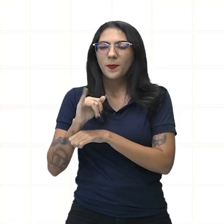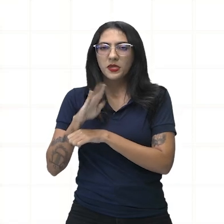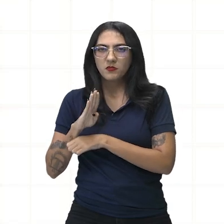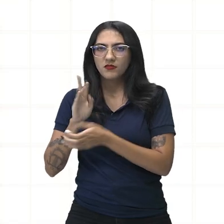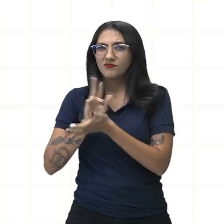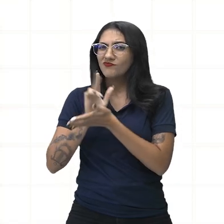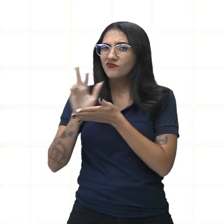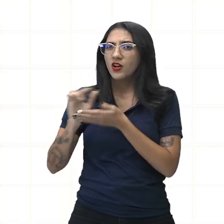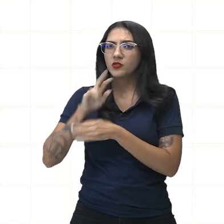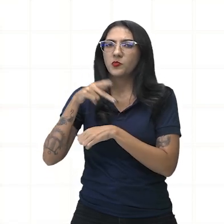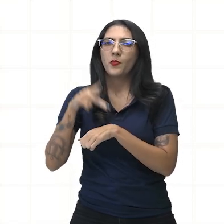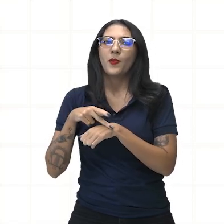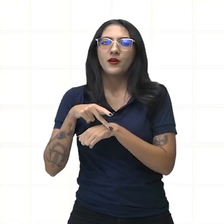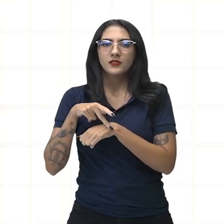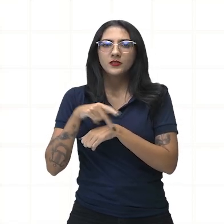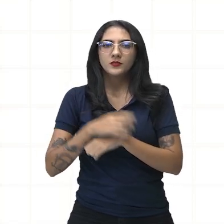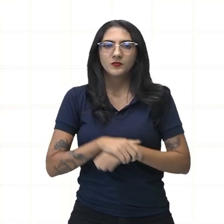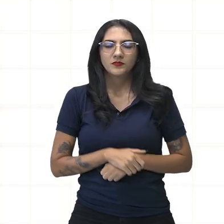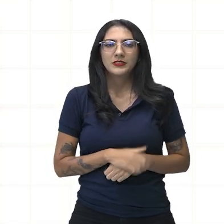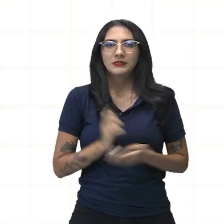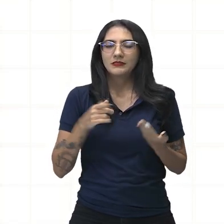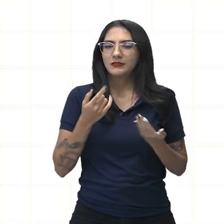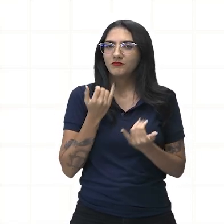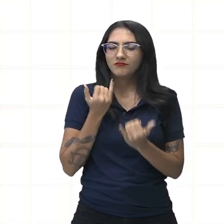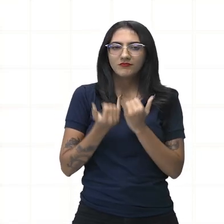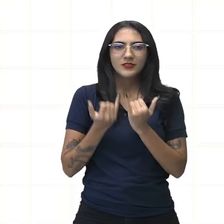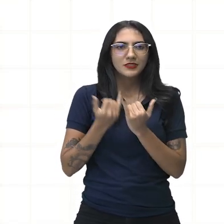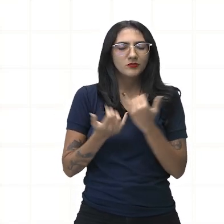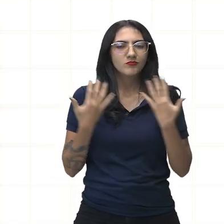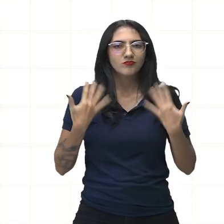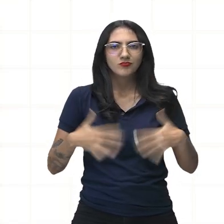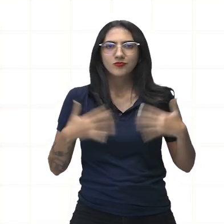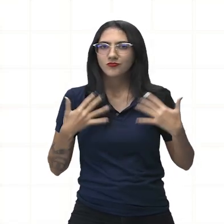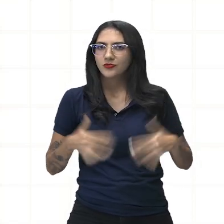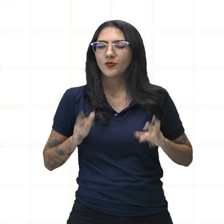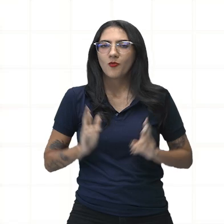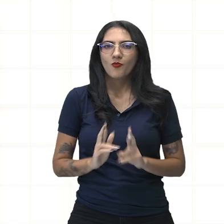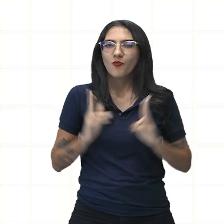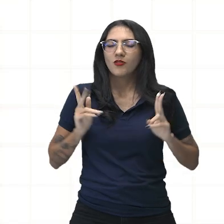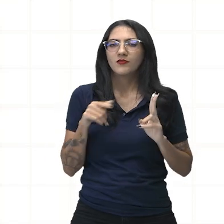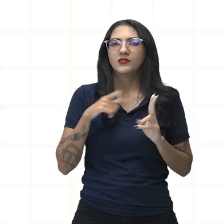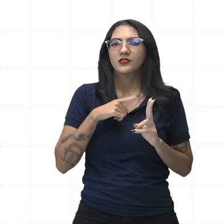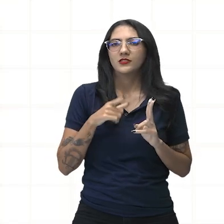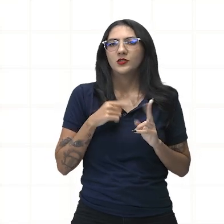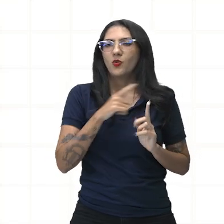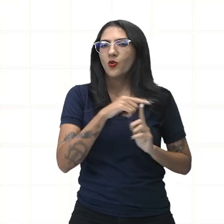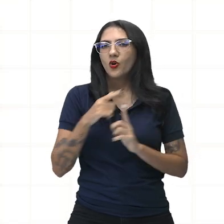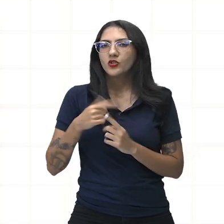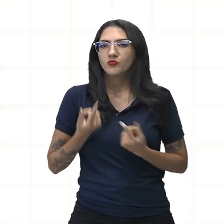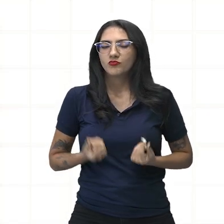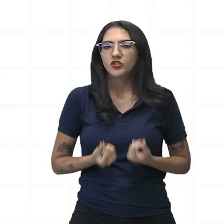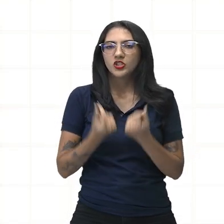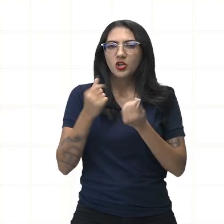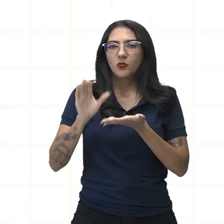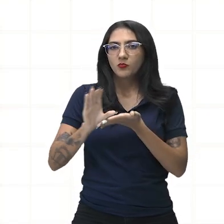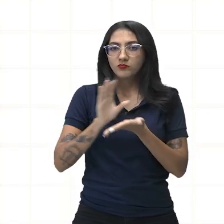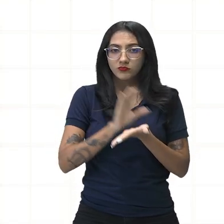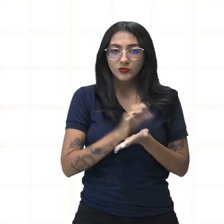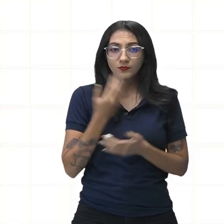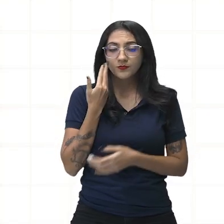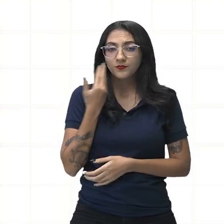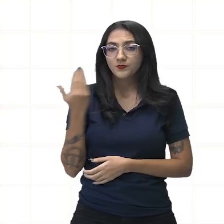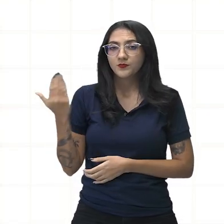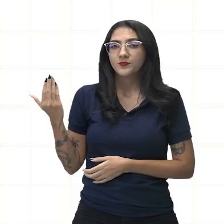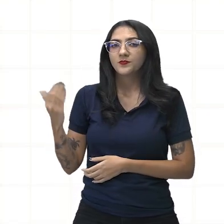muitos países, certo? É de dar inveja, né, o faturamento dessas transnacionais. Acompanhe aqui comigo que eu tenho um gráfico para mostrar